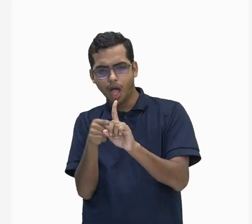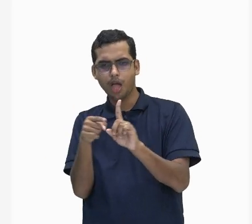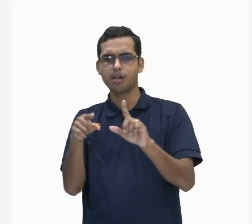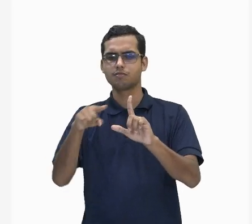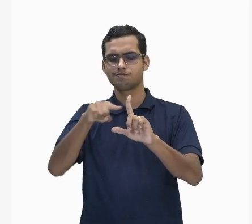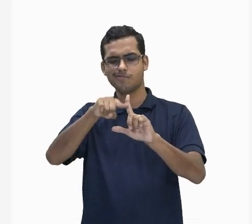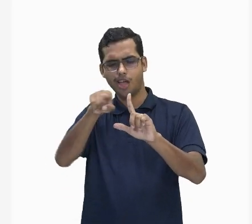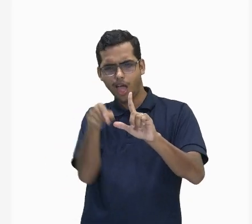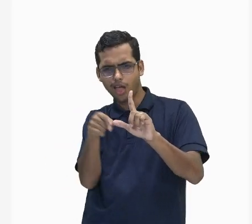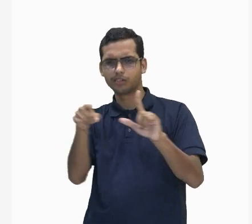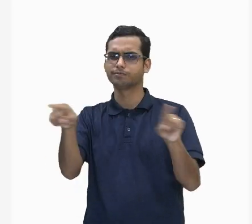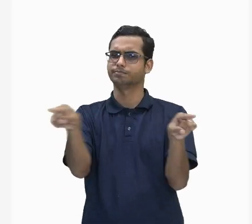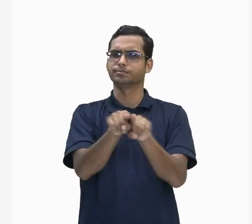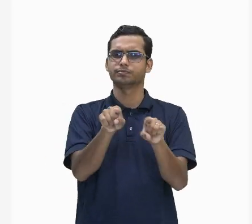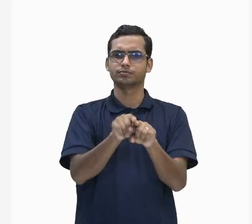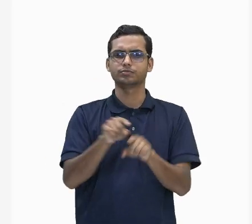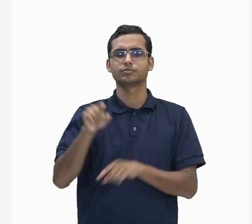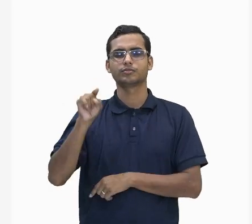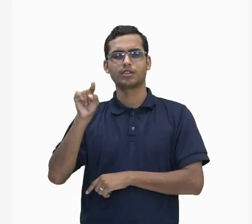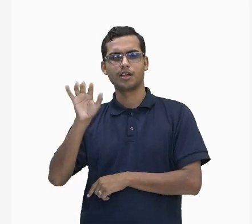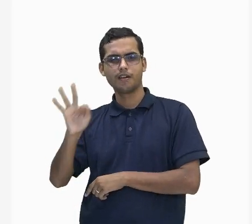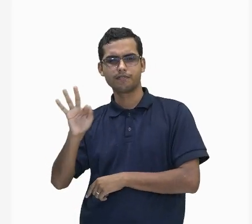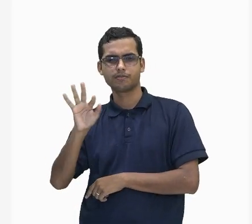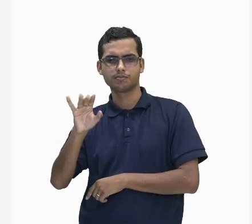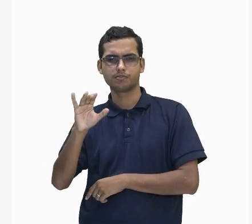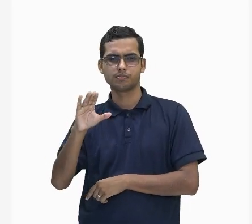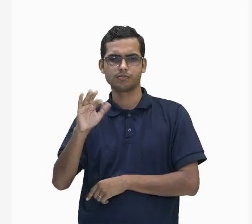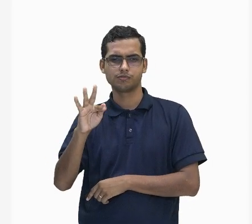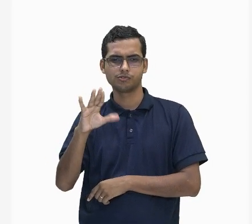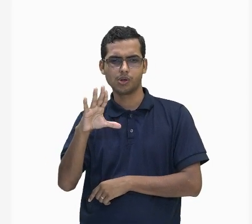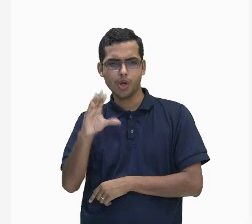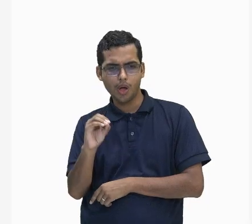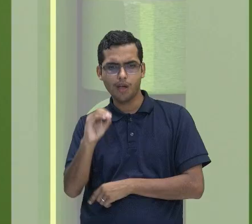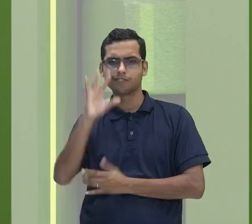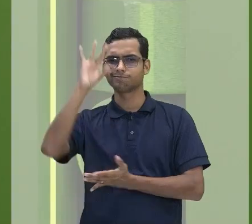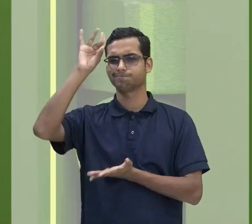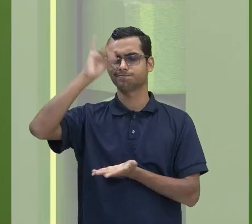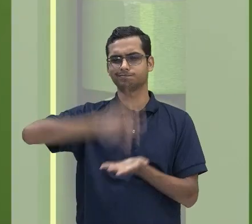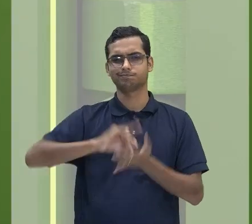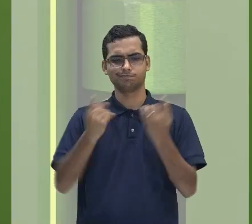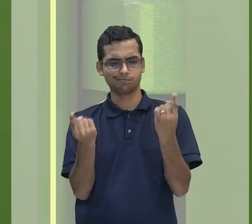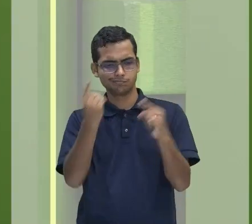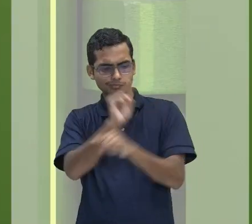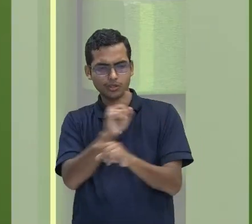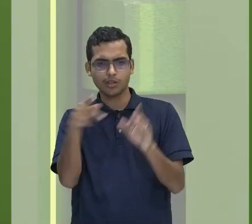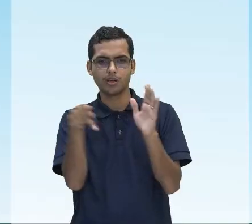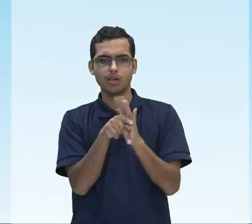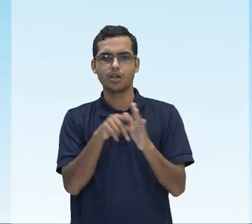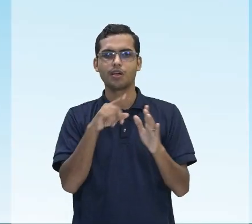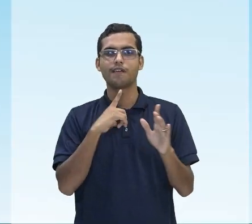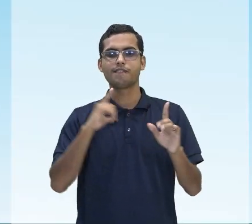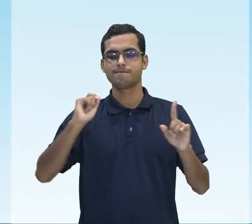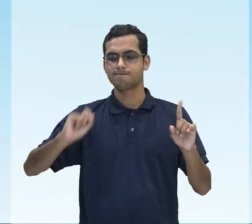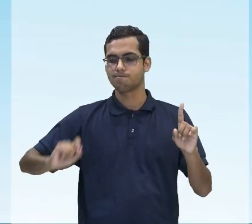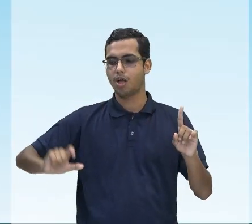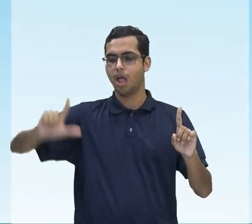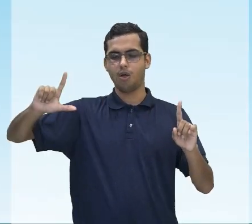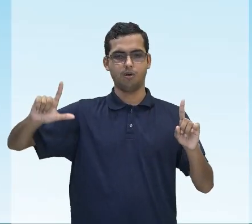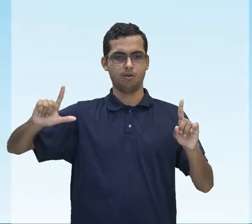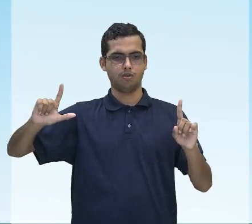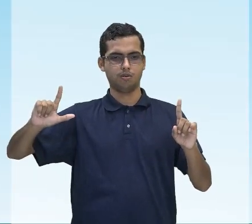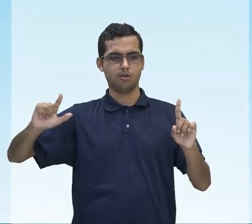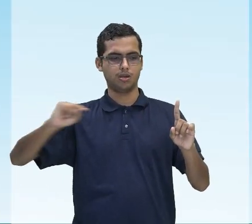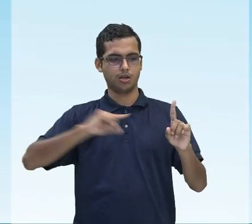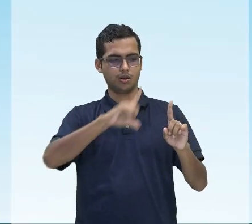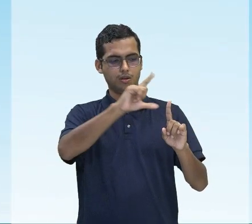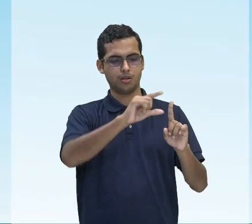do centro de curvatura. E ela vai ser real, invertida e maior que o objeto. Olha só na animação. Veja,